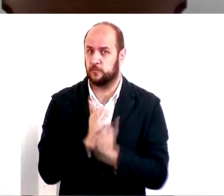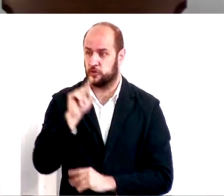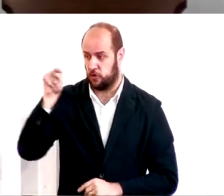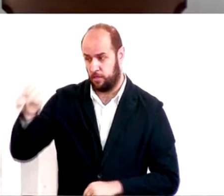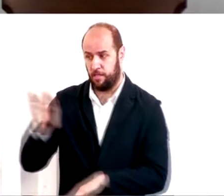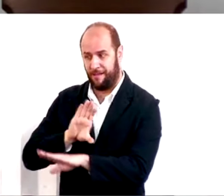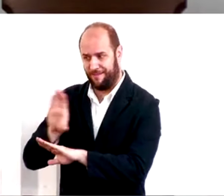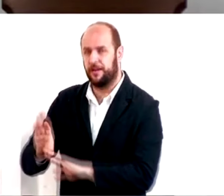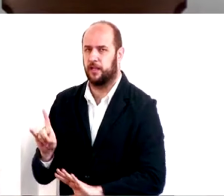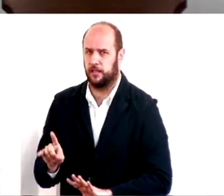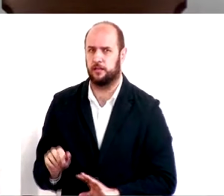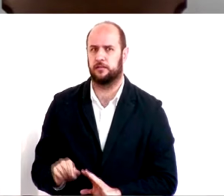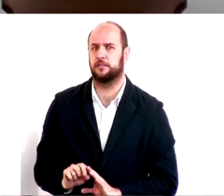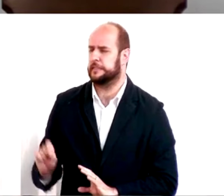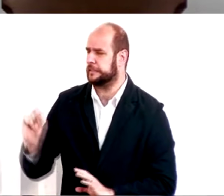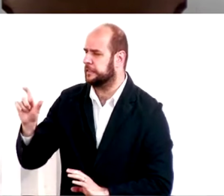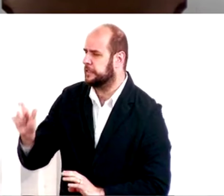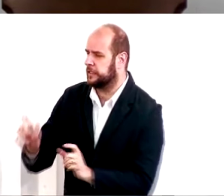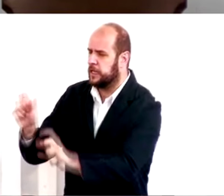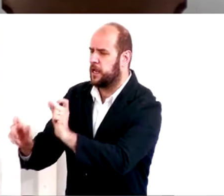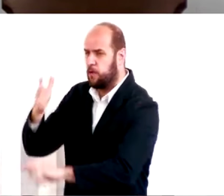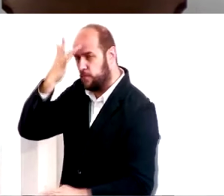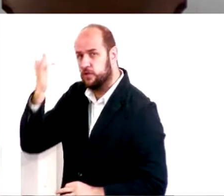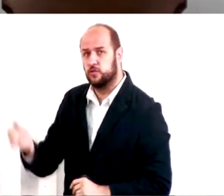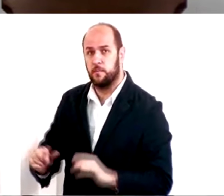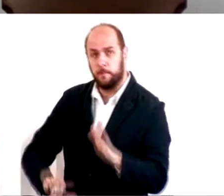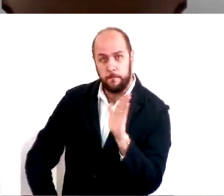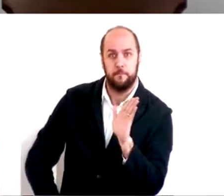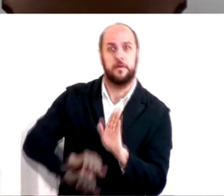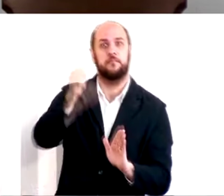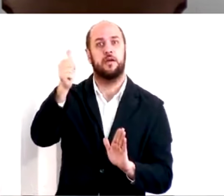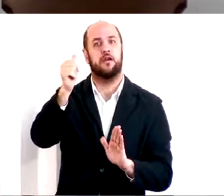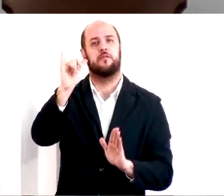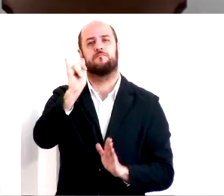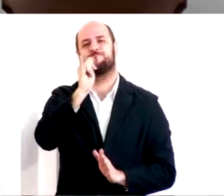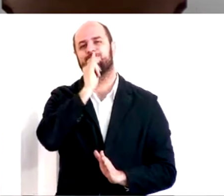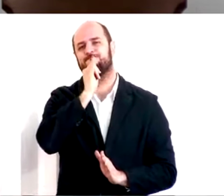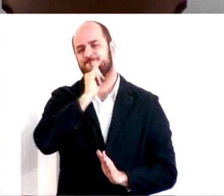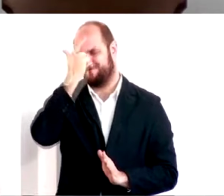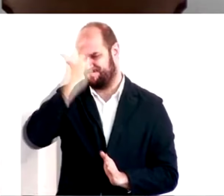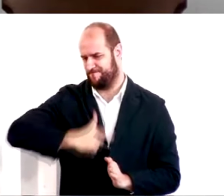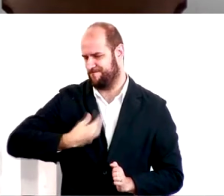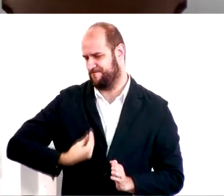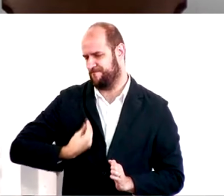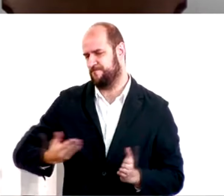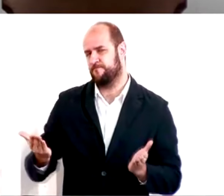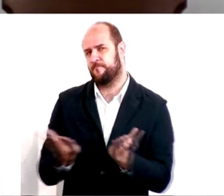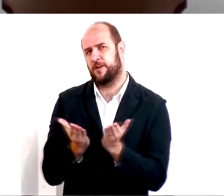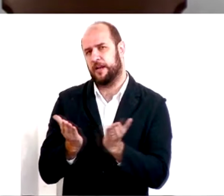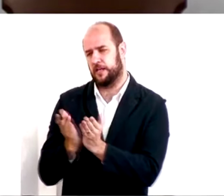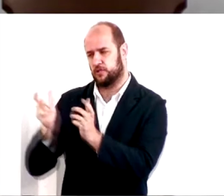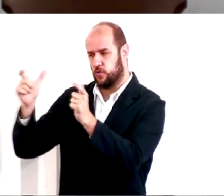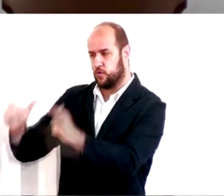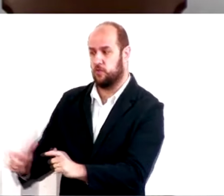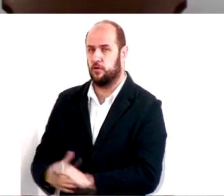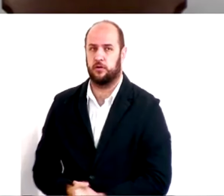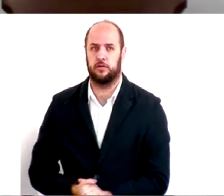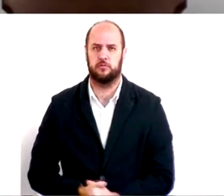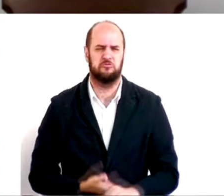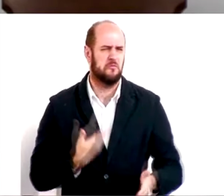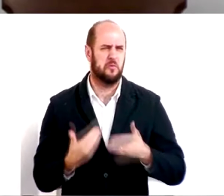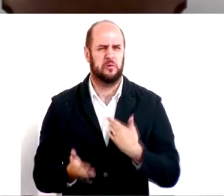Estava preocupado que eles fossem, antes de tudo, exemplos de vida cristã naquele lugar. Não importava